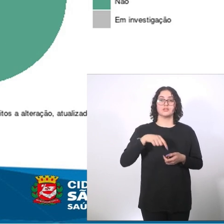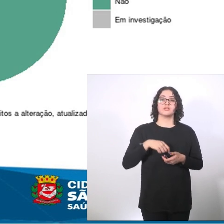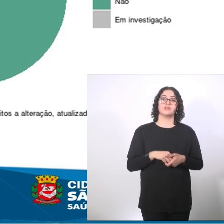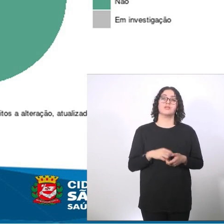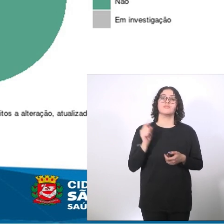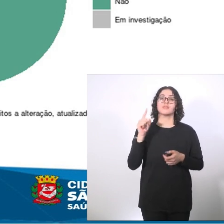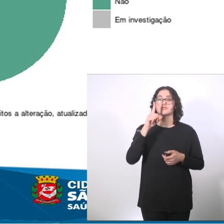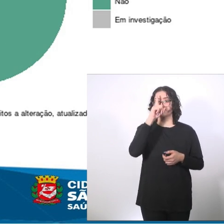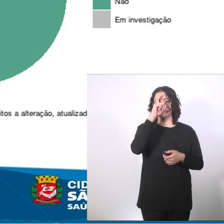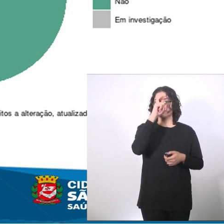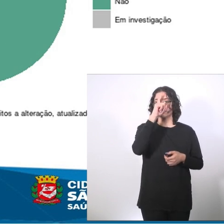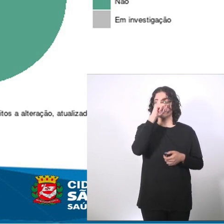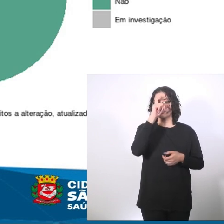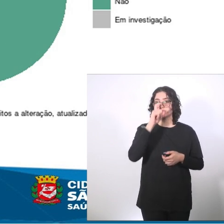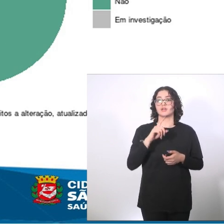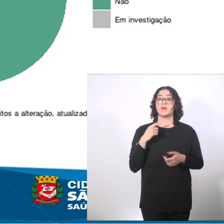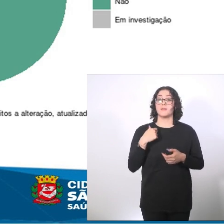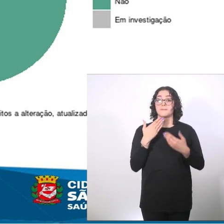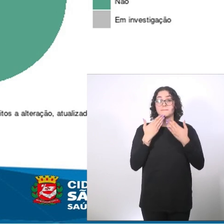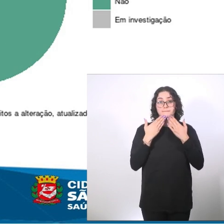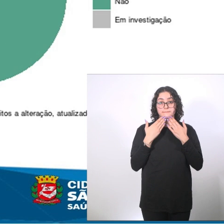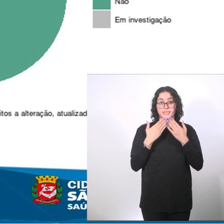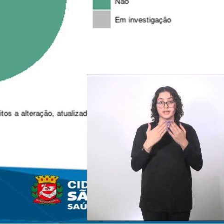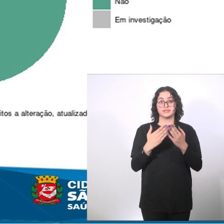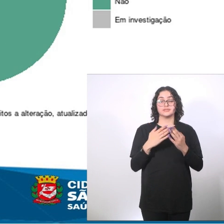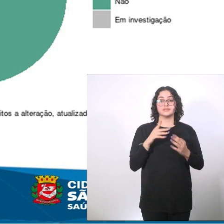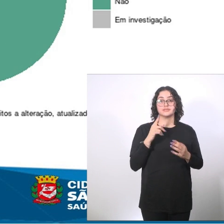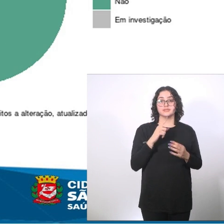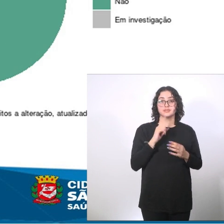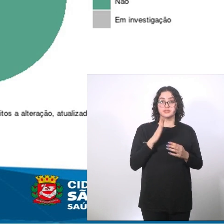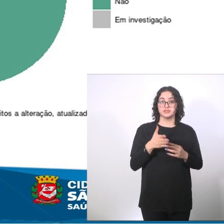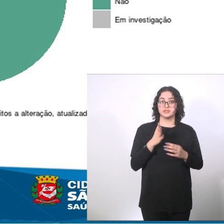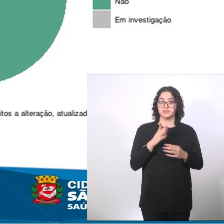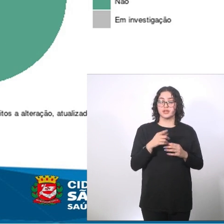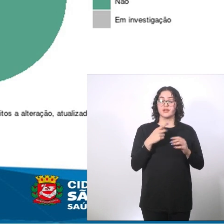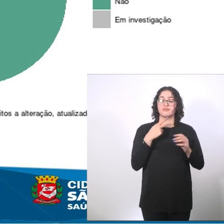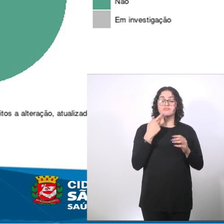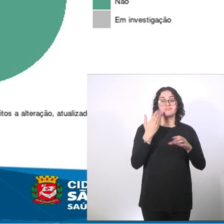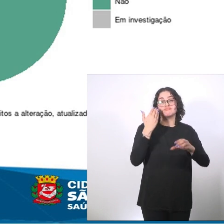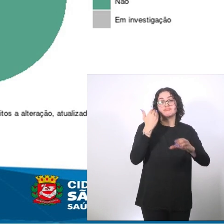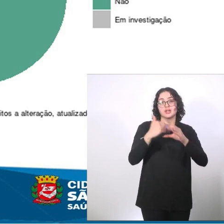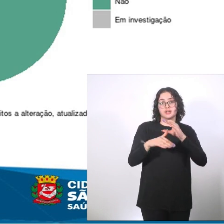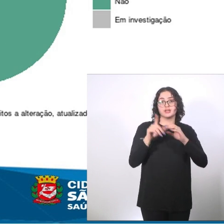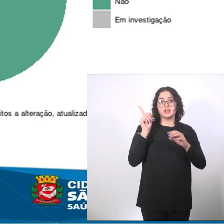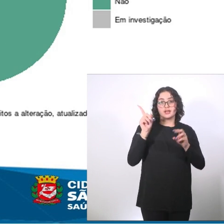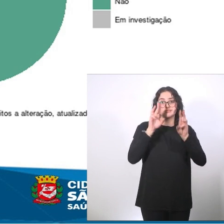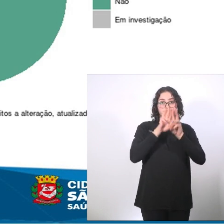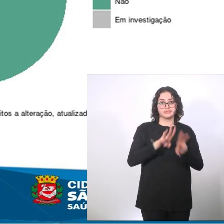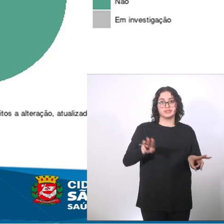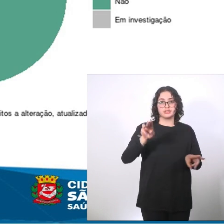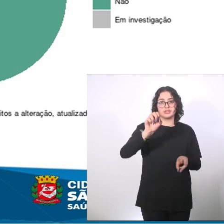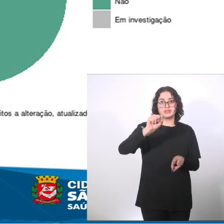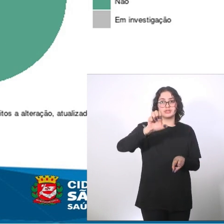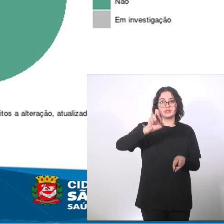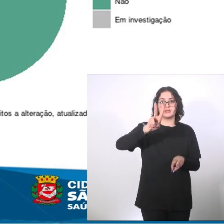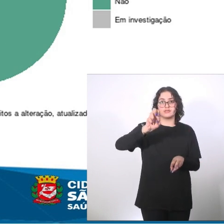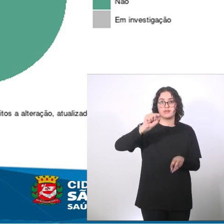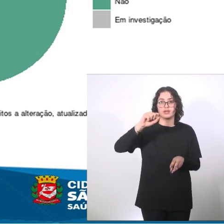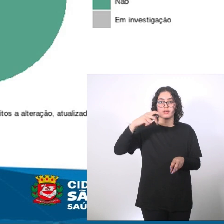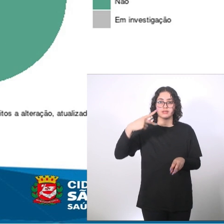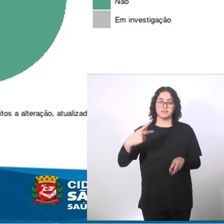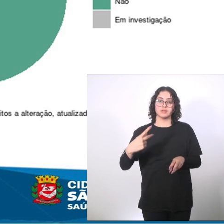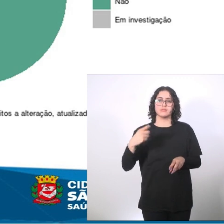hospitalização. Aqui eu peço encarecidamente, em quem fez a notificação no CEVESP, nos informe.